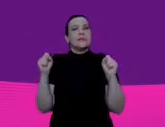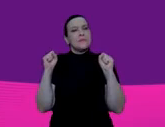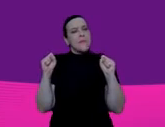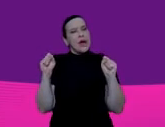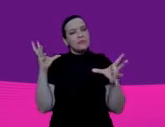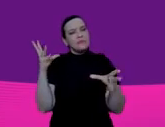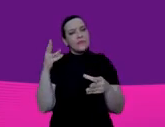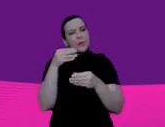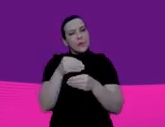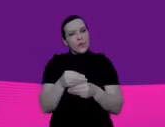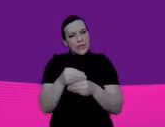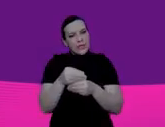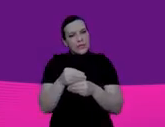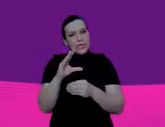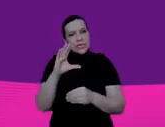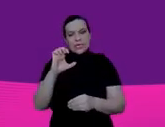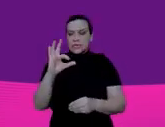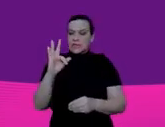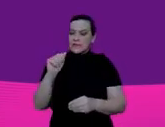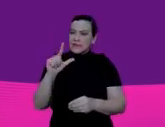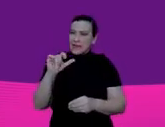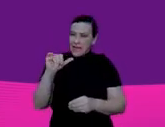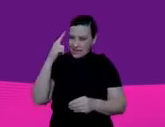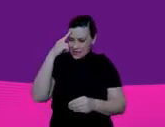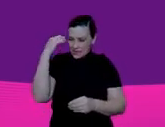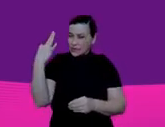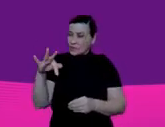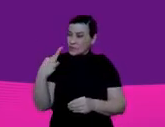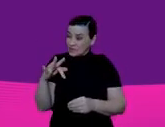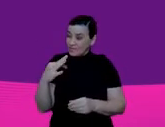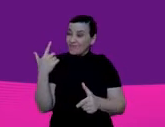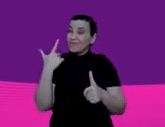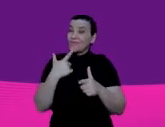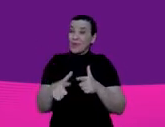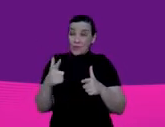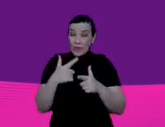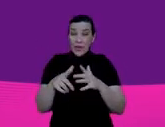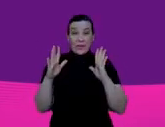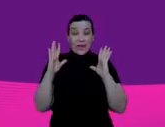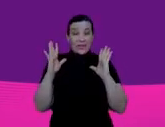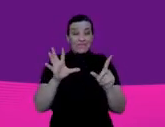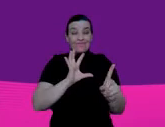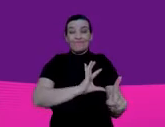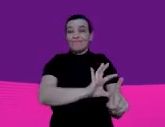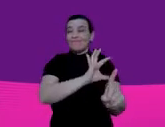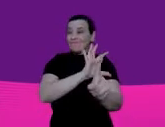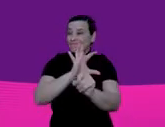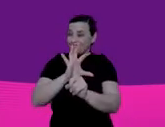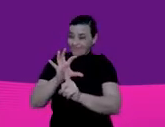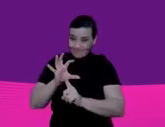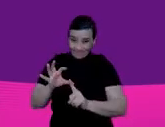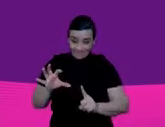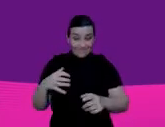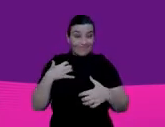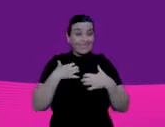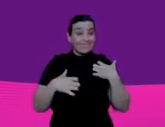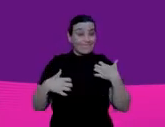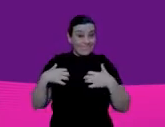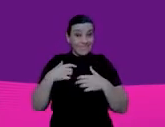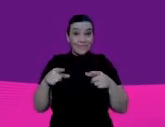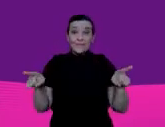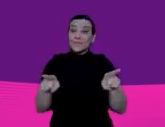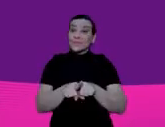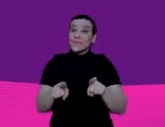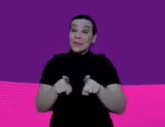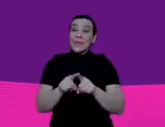na emergência é um problema comum, que gera um grande impacto para as pessoas que sofrem com essa condição. Frequentemente, ele é mal conduzido, tanto do ponto de vista